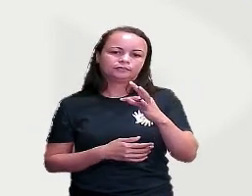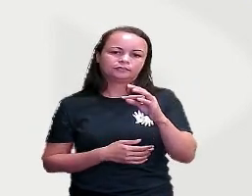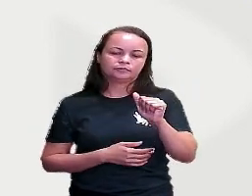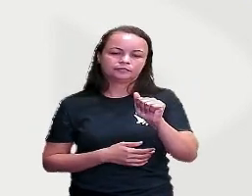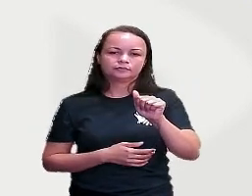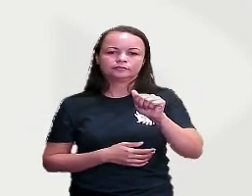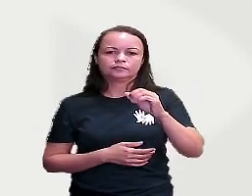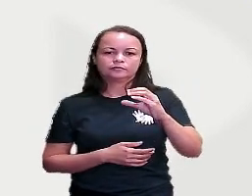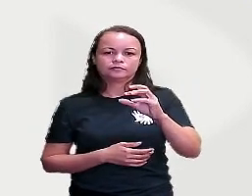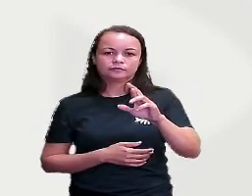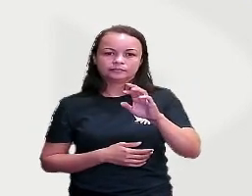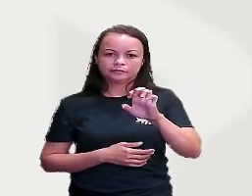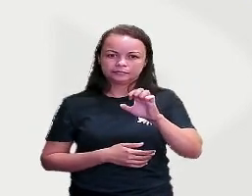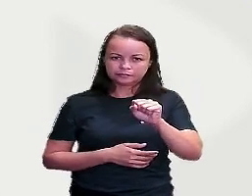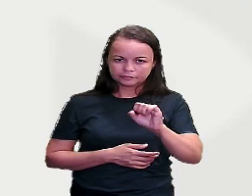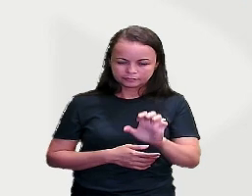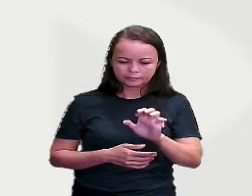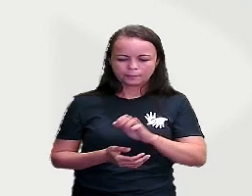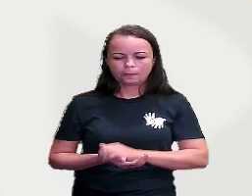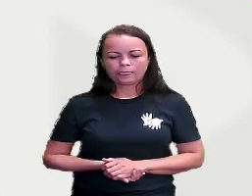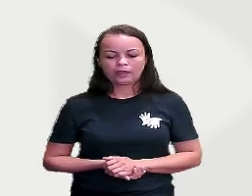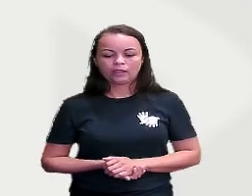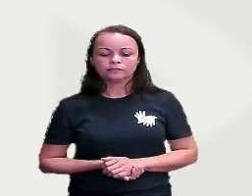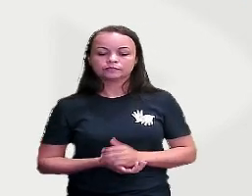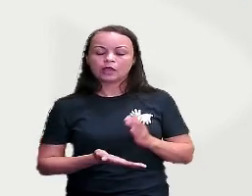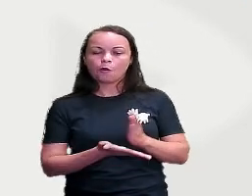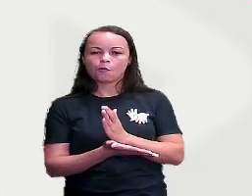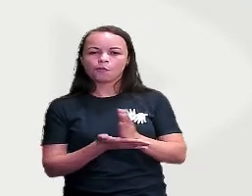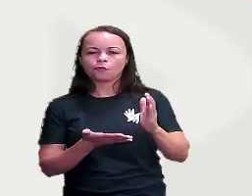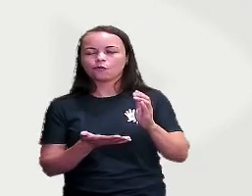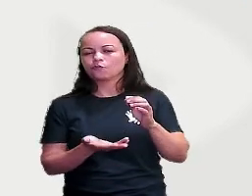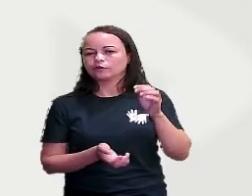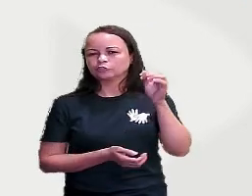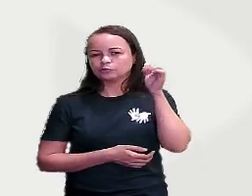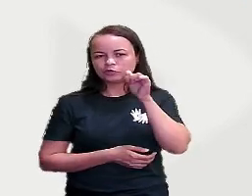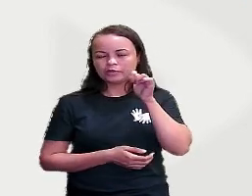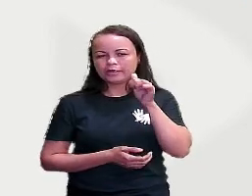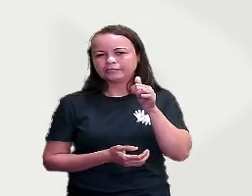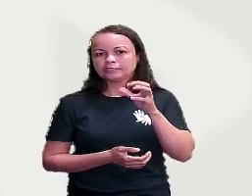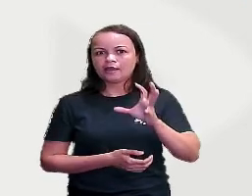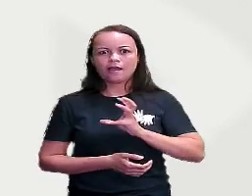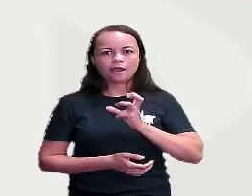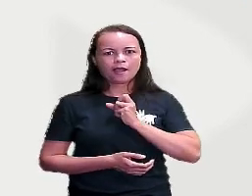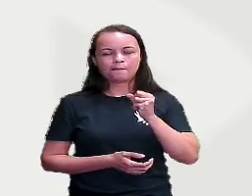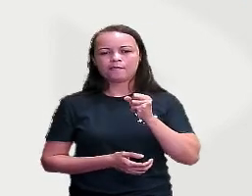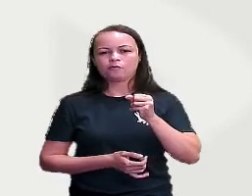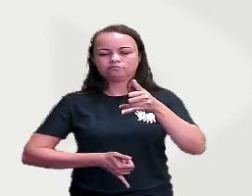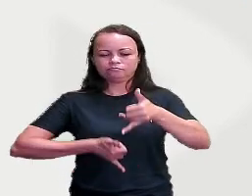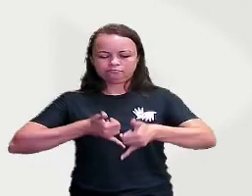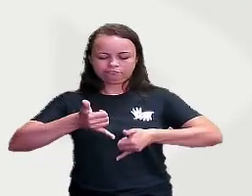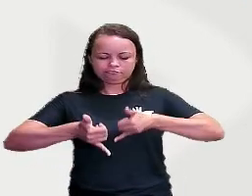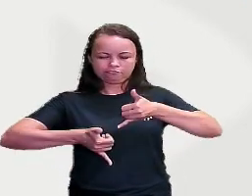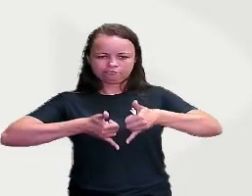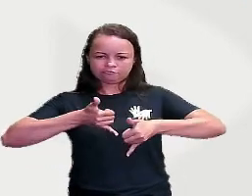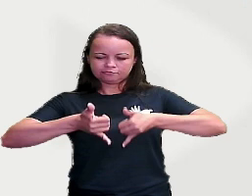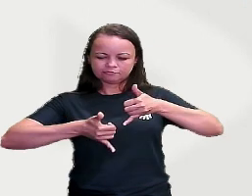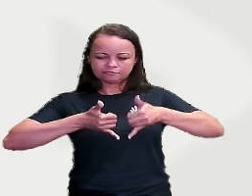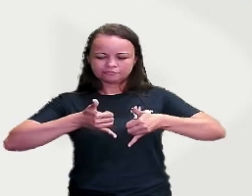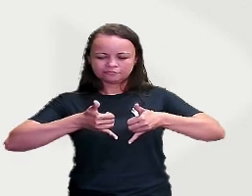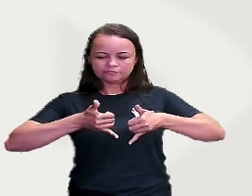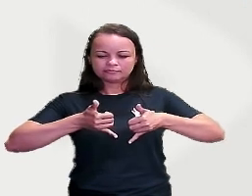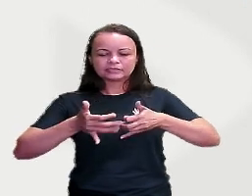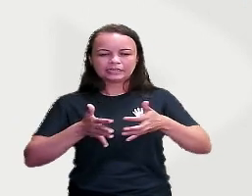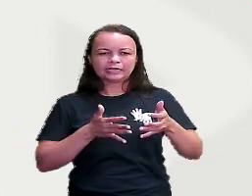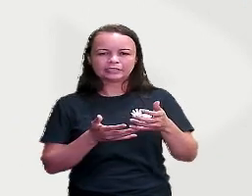Outro exemplo de catacrese. Algumas mulheres adoram sapato de bico fino, né? Então, a gente chama aquela partezinha